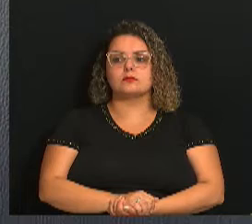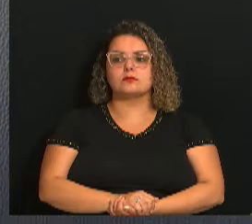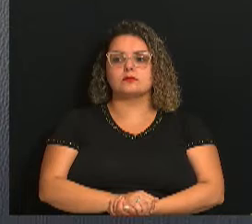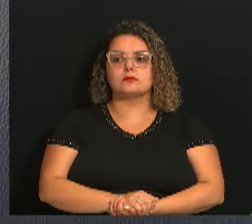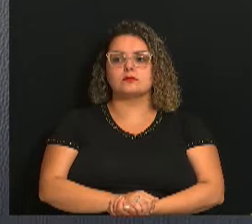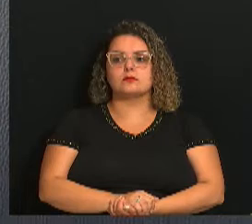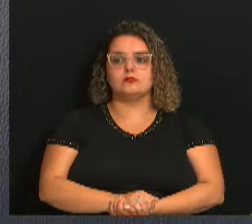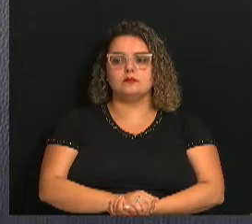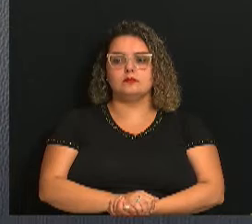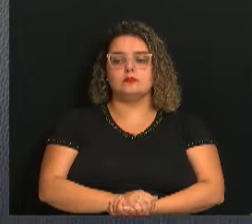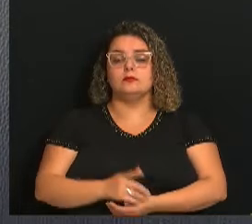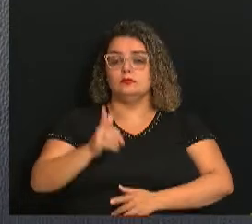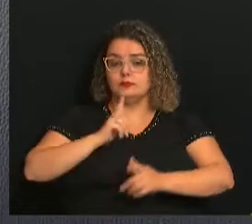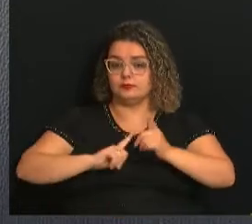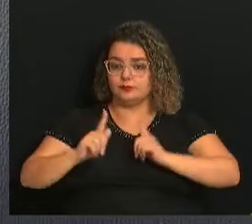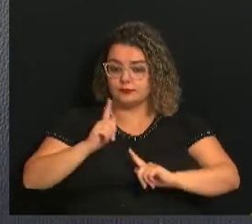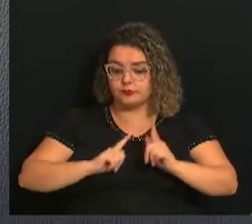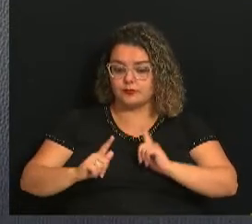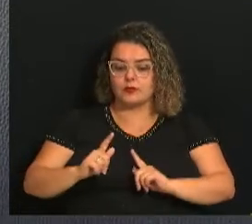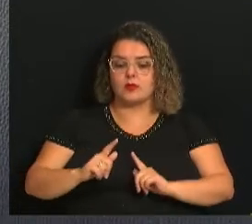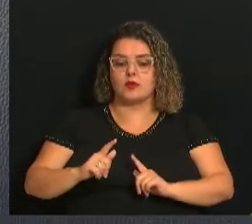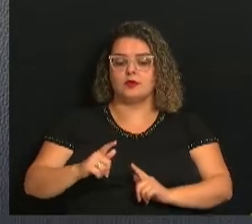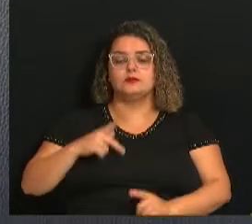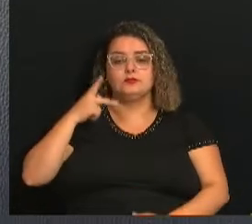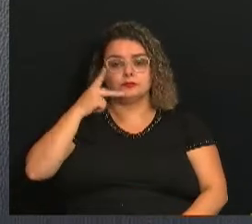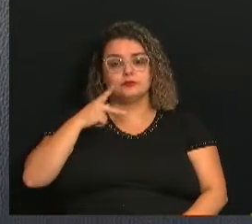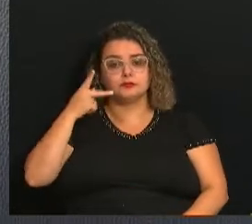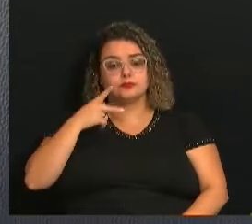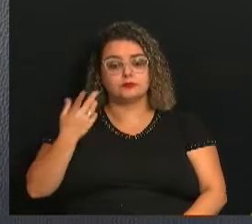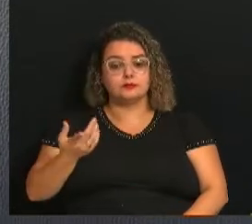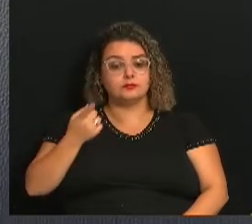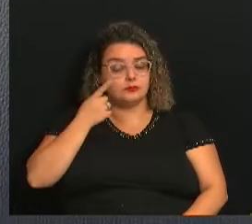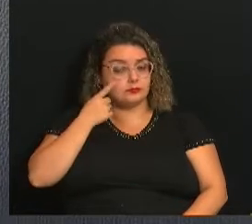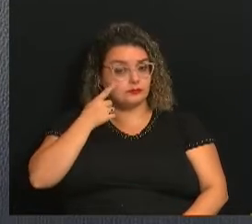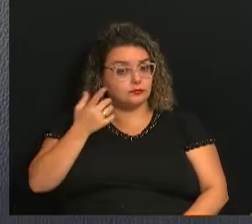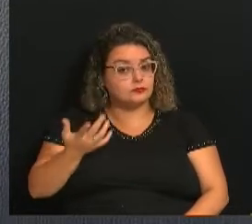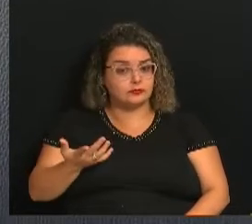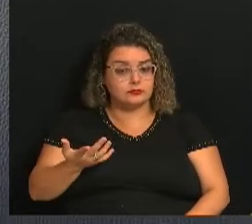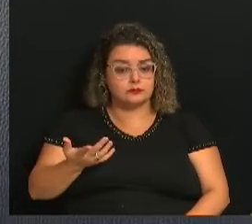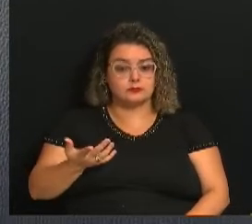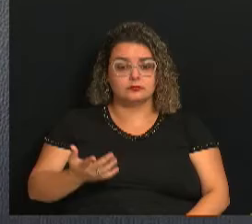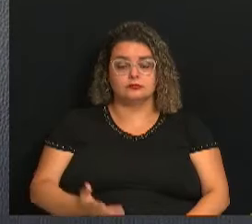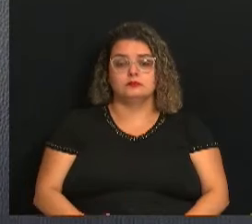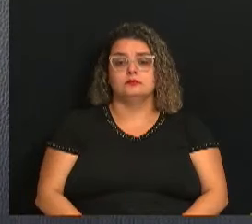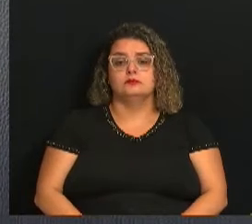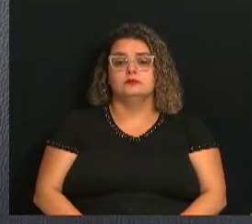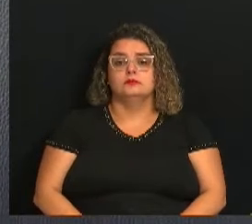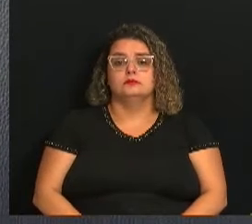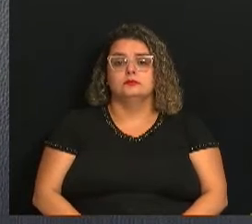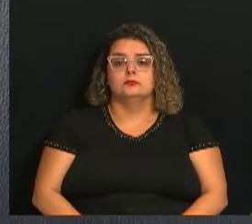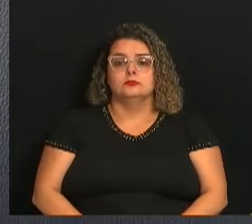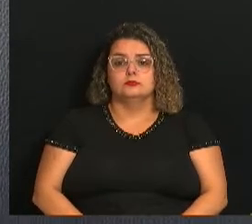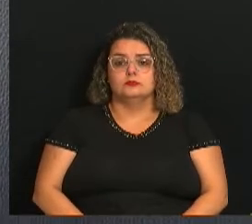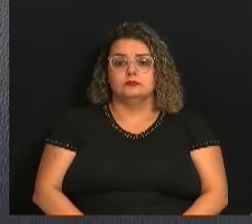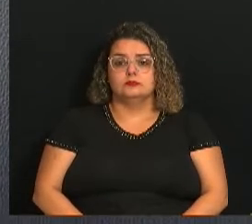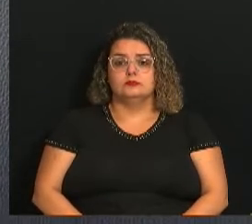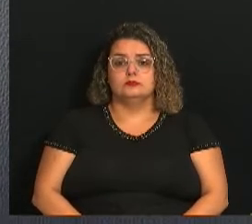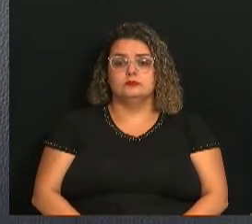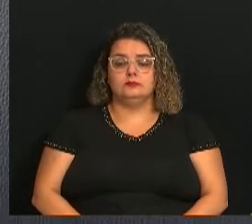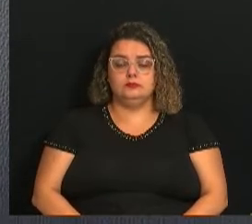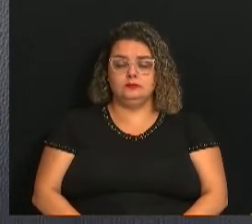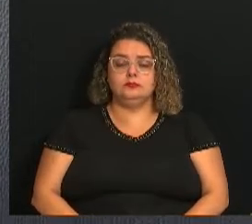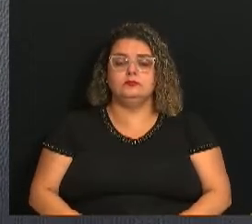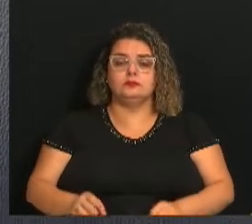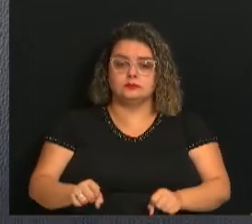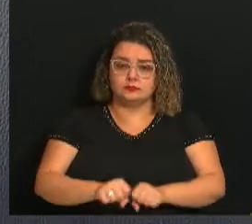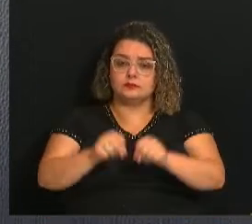o gestor dessas políticas. A gente viu que teve um desmonte muito grande. Nós vemos muito mais